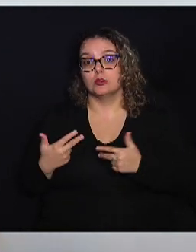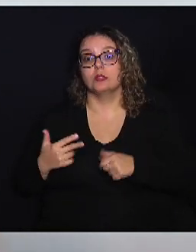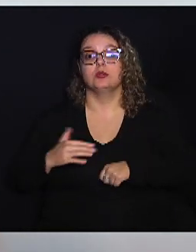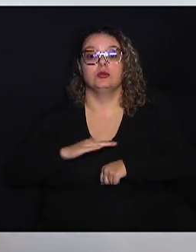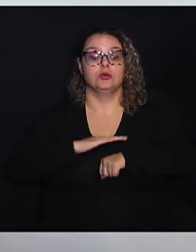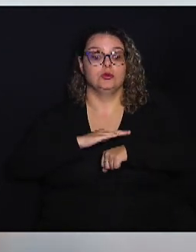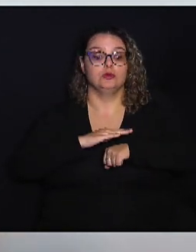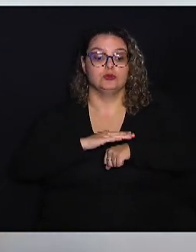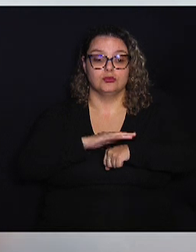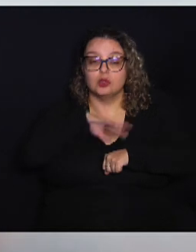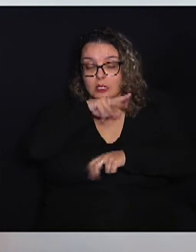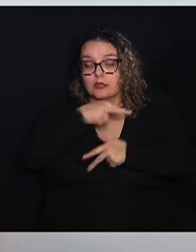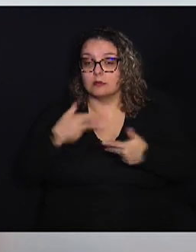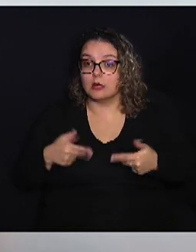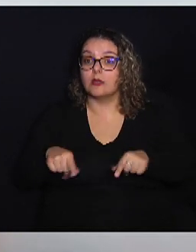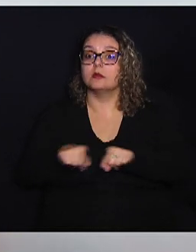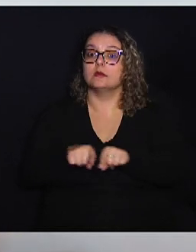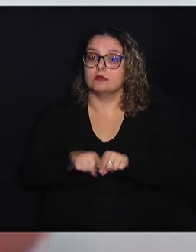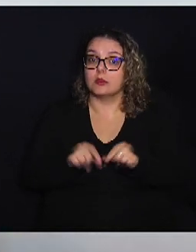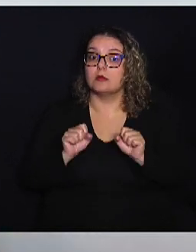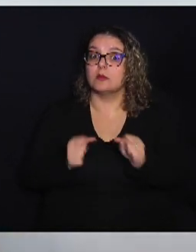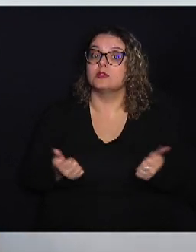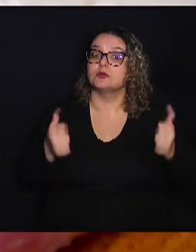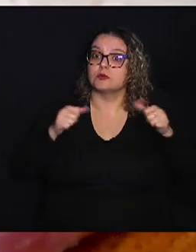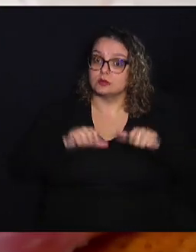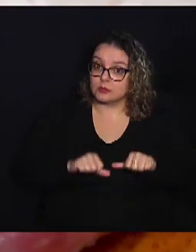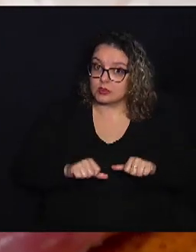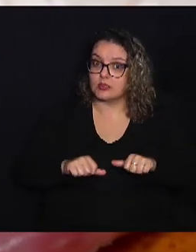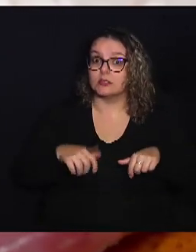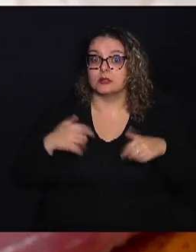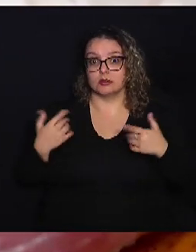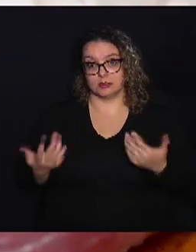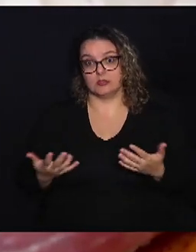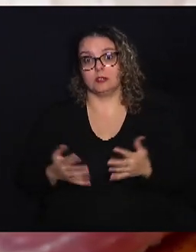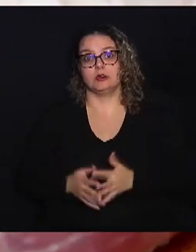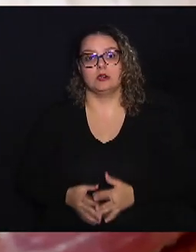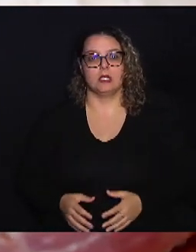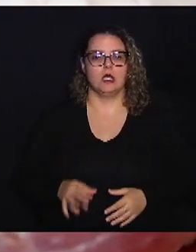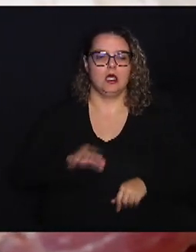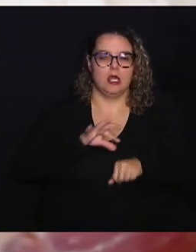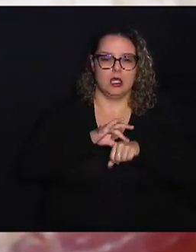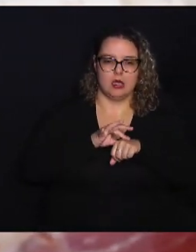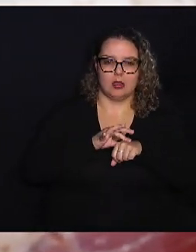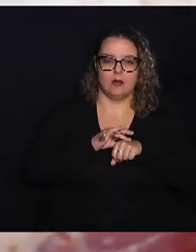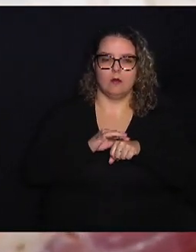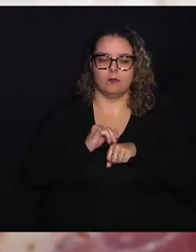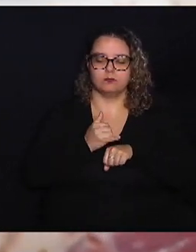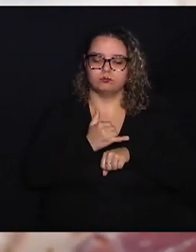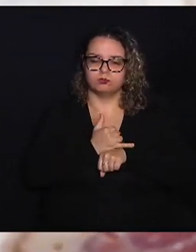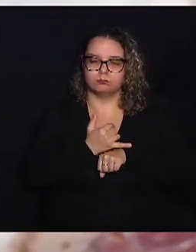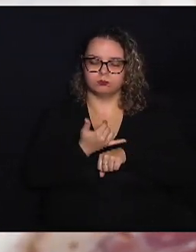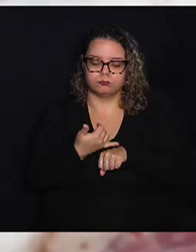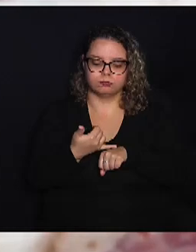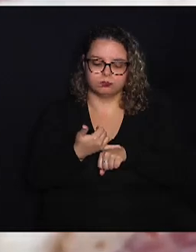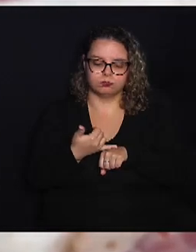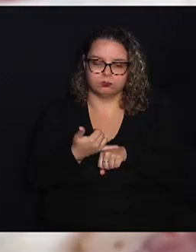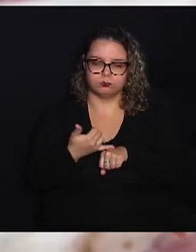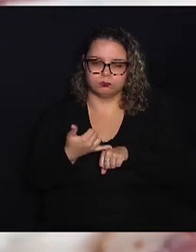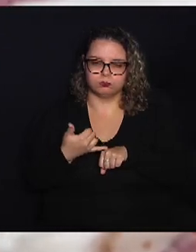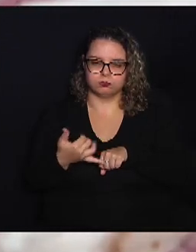colesterol e piorar a situação de saúde de uma pessoa. Então, né, aquelas carnes mais gordas, com aquela gordura